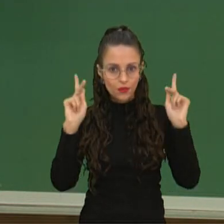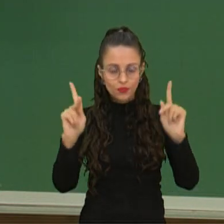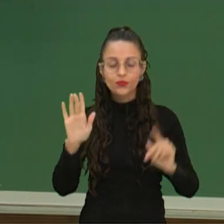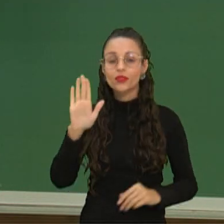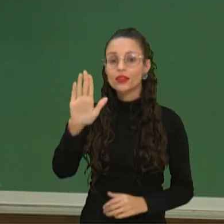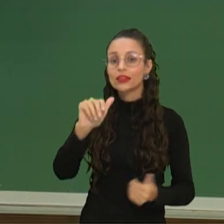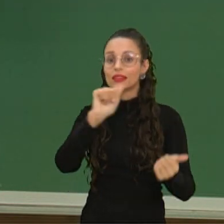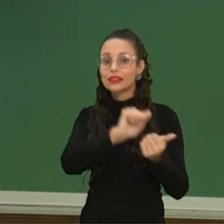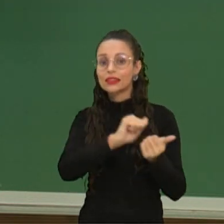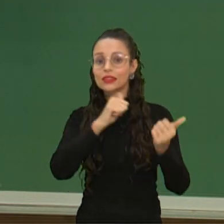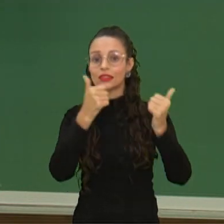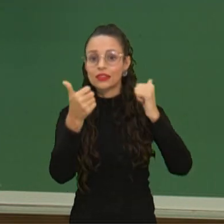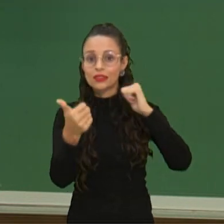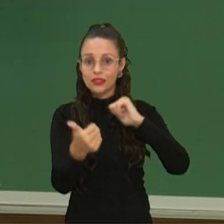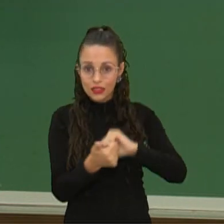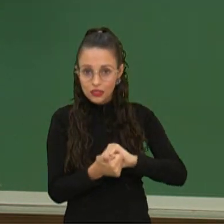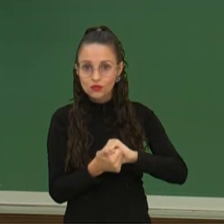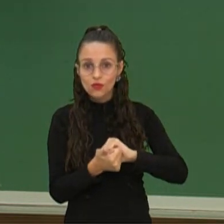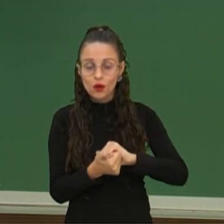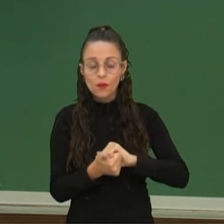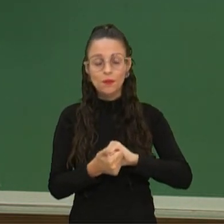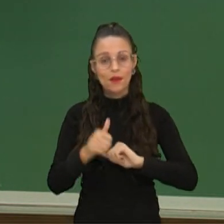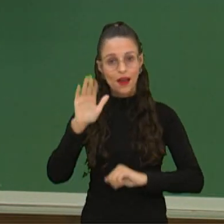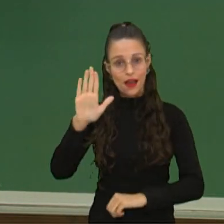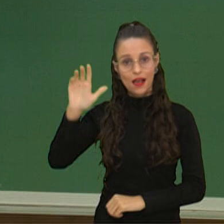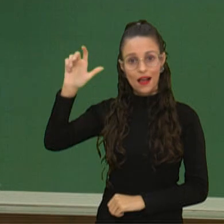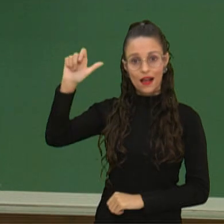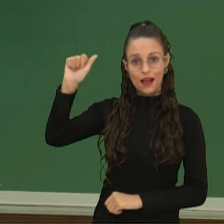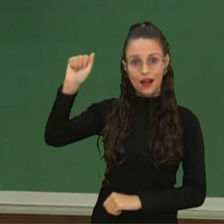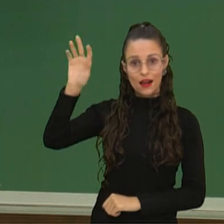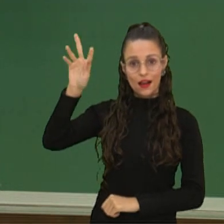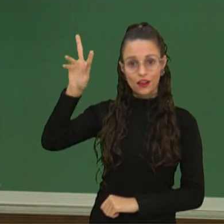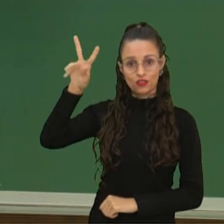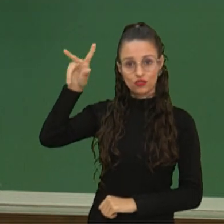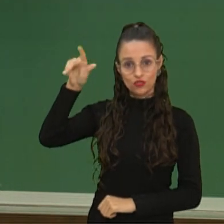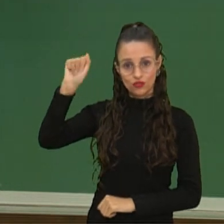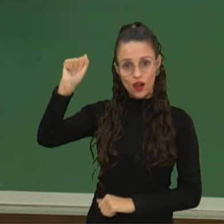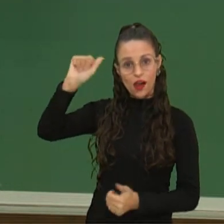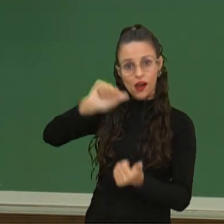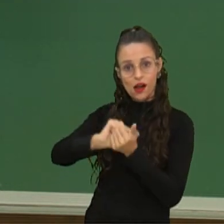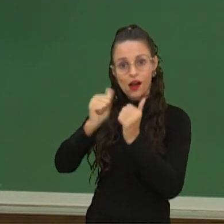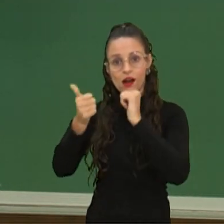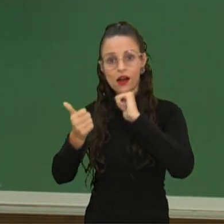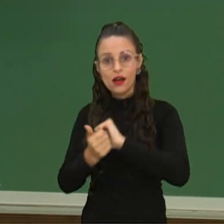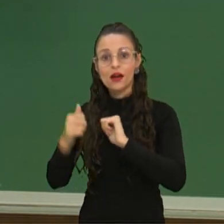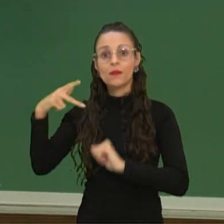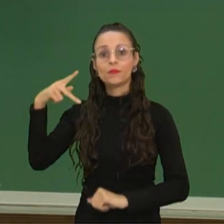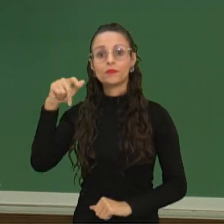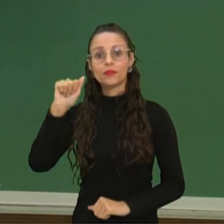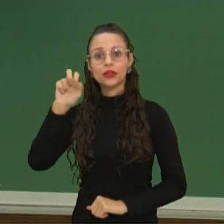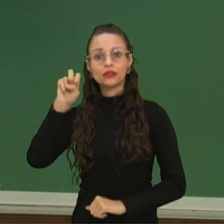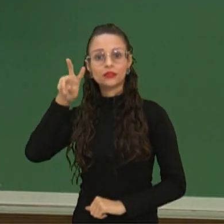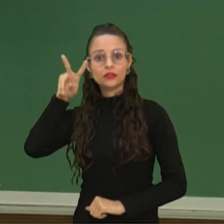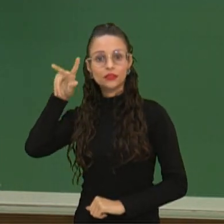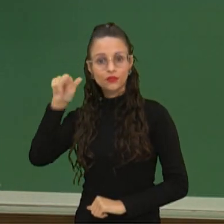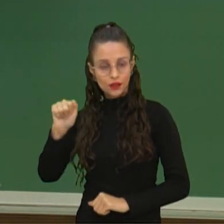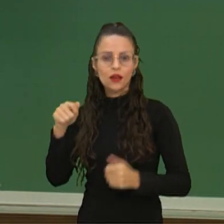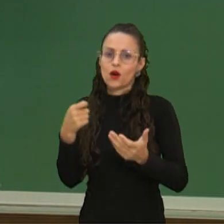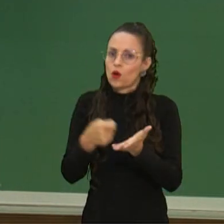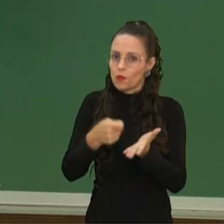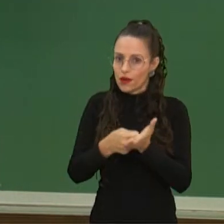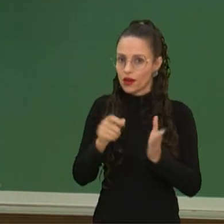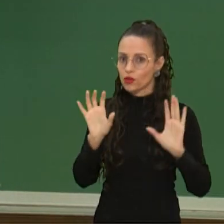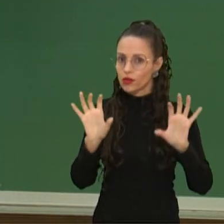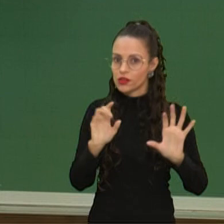você transformar uma frase da ativa para a passiva, obrigatoriamente você tem que ter esses